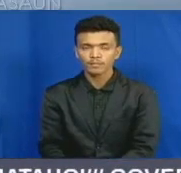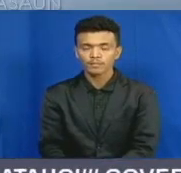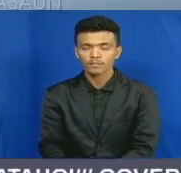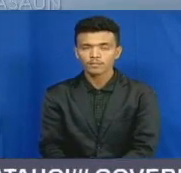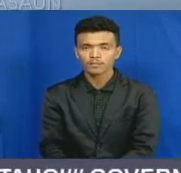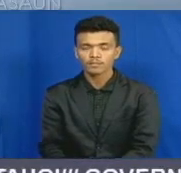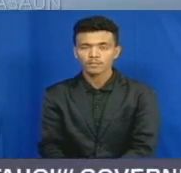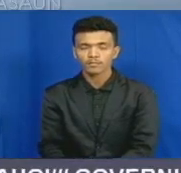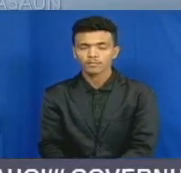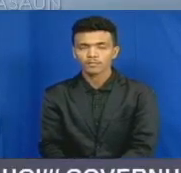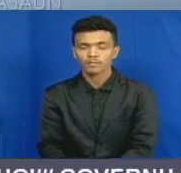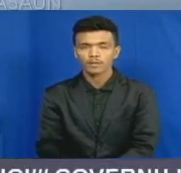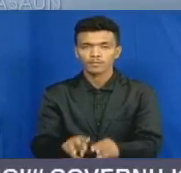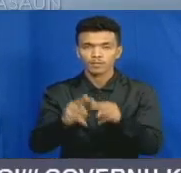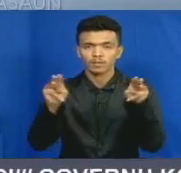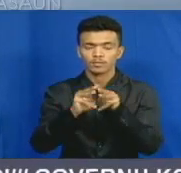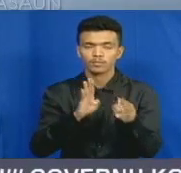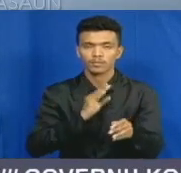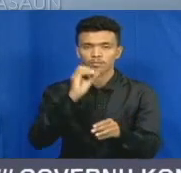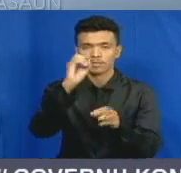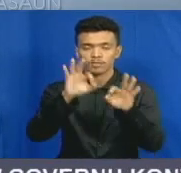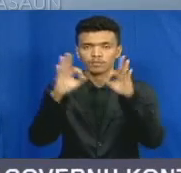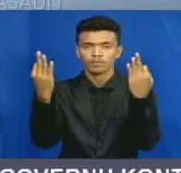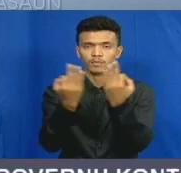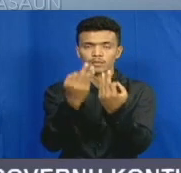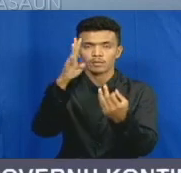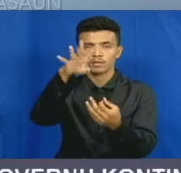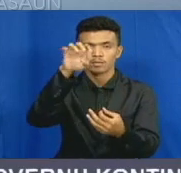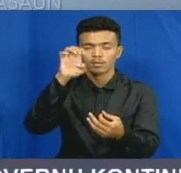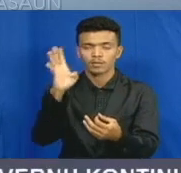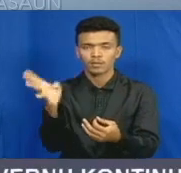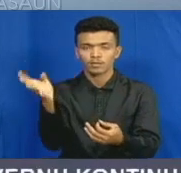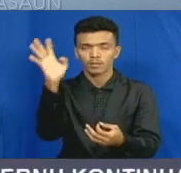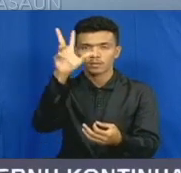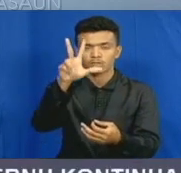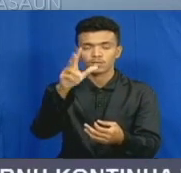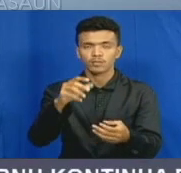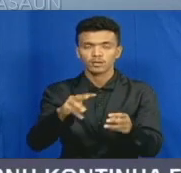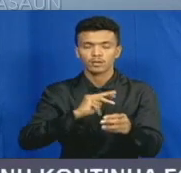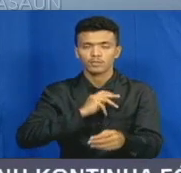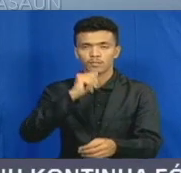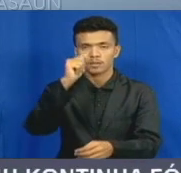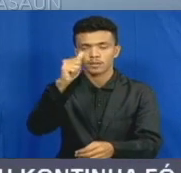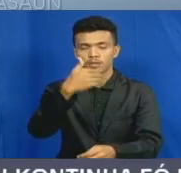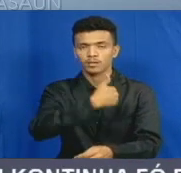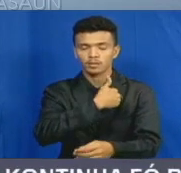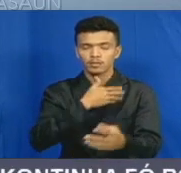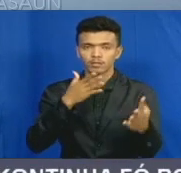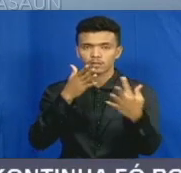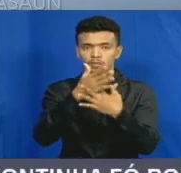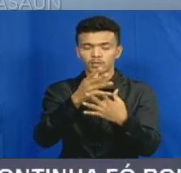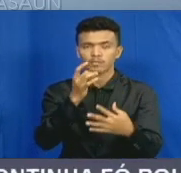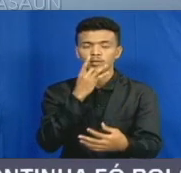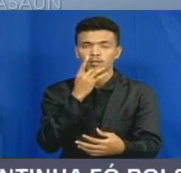Nafating ya munisipyo Bobonaro, umakain atus hat nulu resintolo iha suku Ritabo, sedaw kasesu